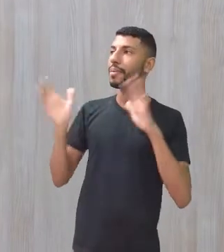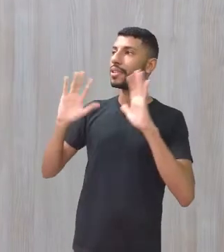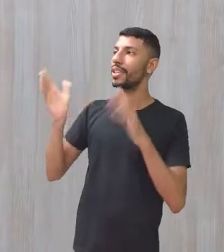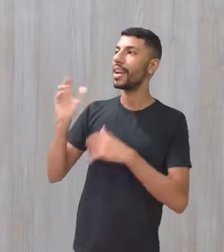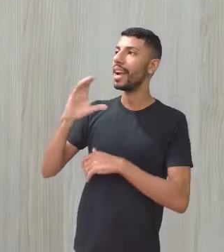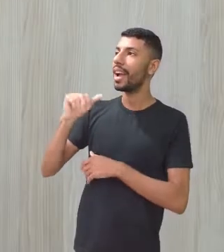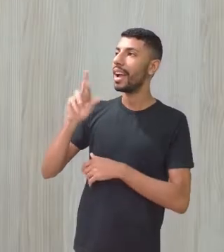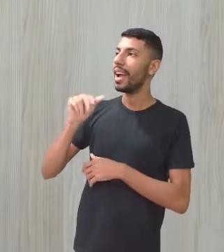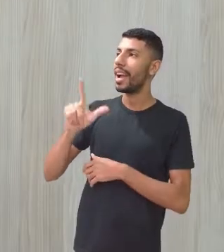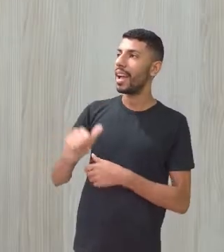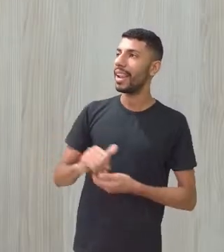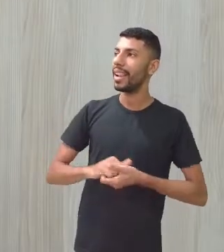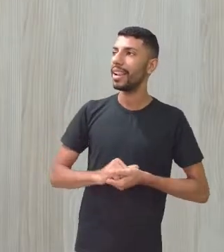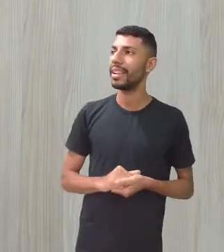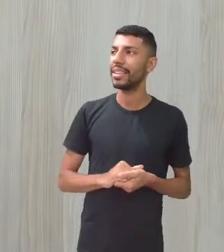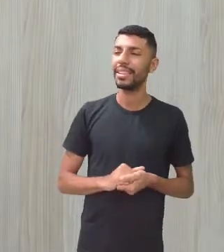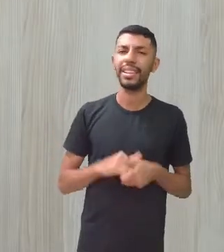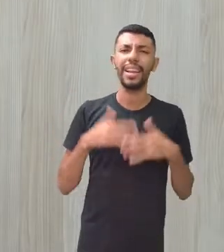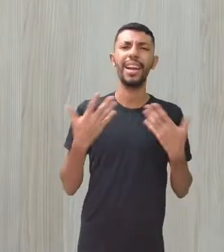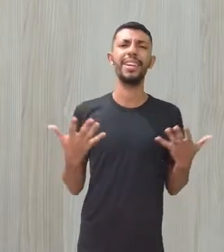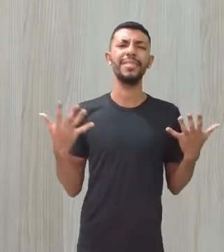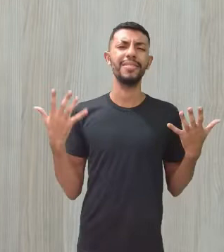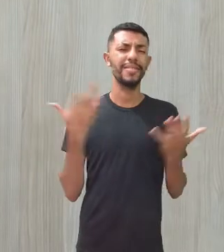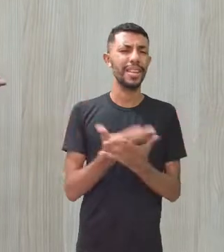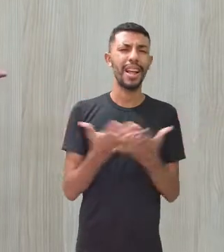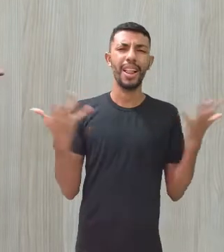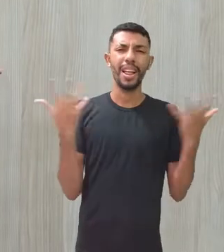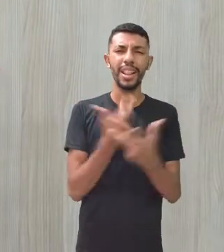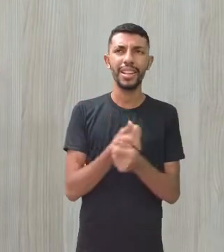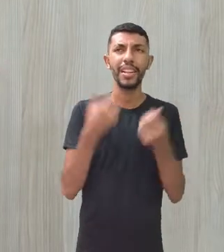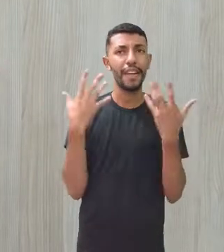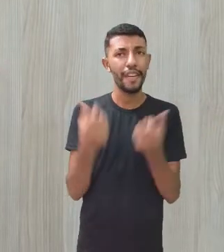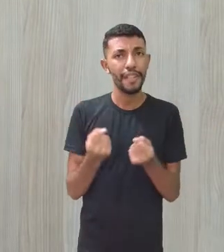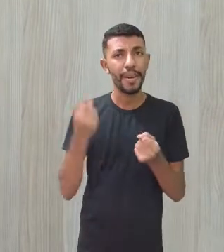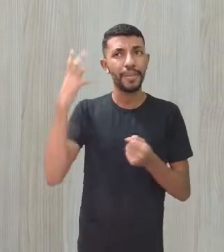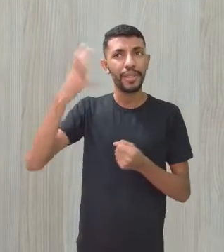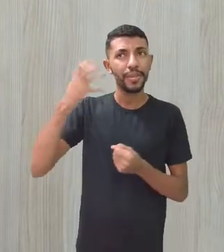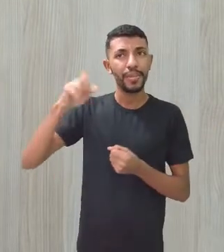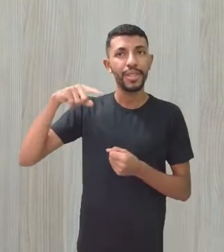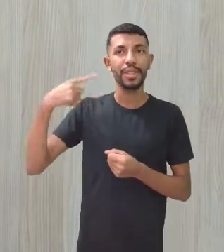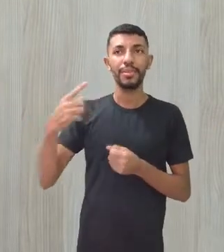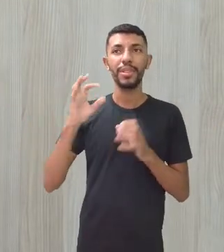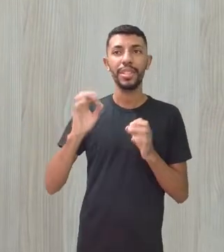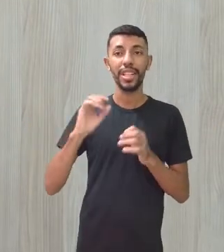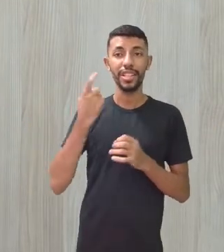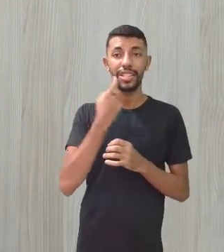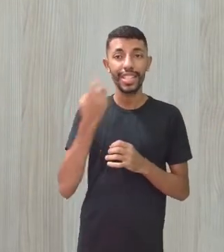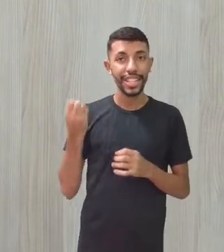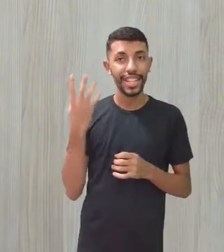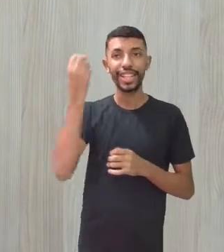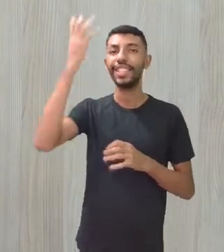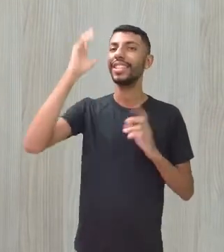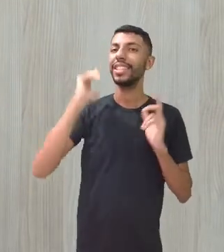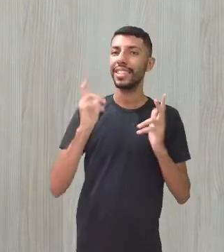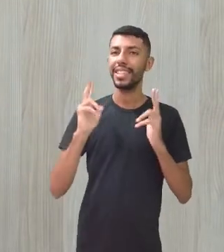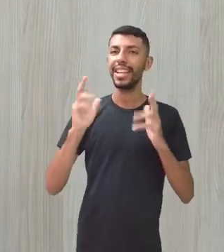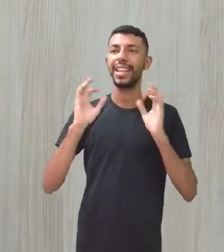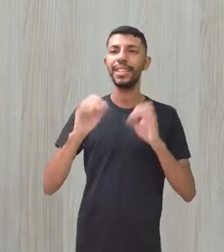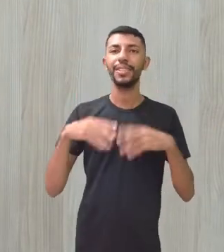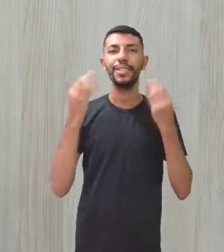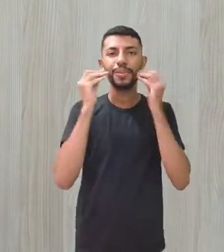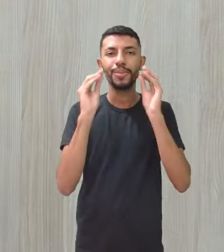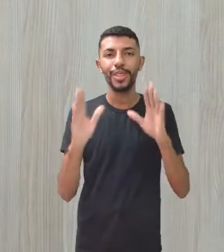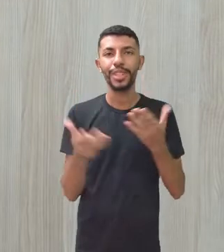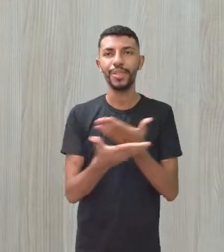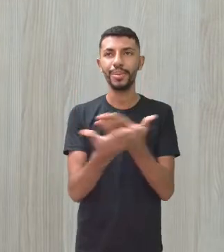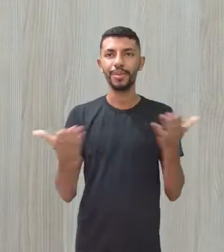Carla? Vamos com essa... Que aula linda. Vamos de música, né? Daqui a pouco já vamos sextar música. Ó, um beijo,